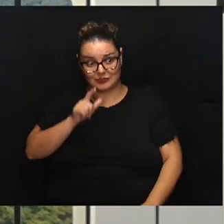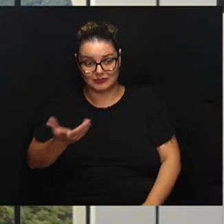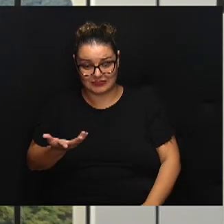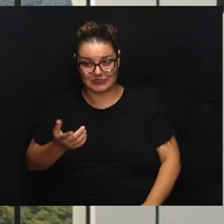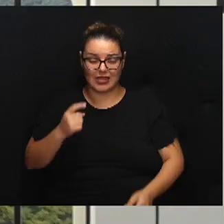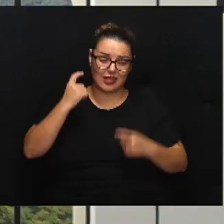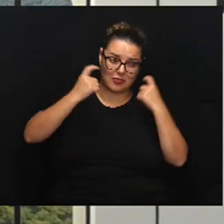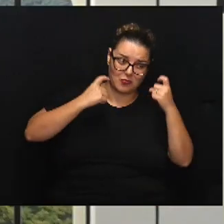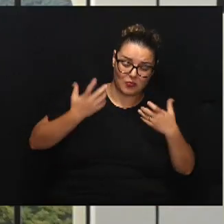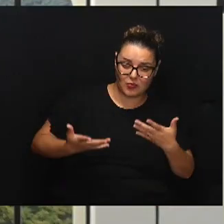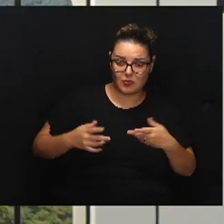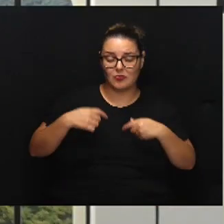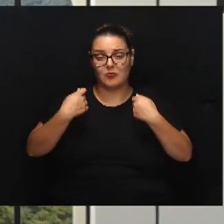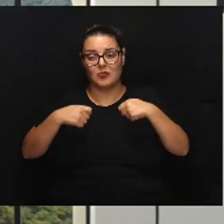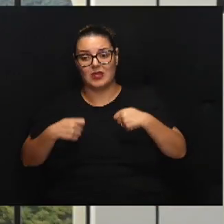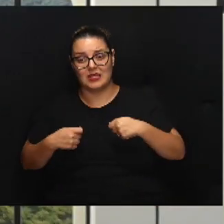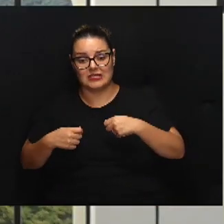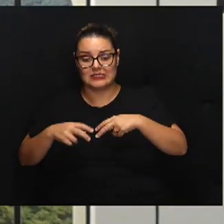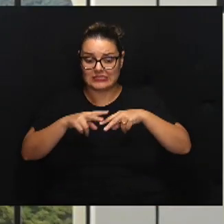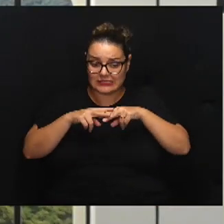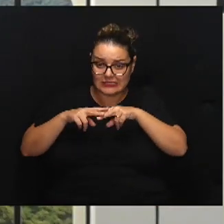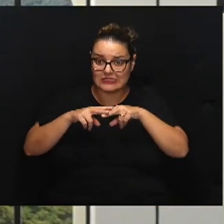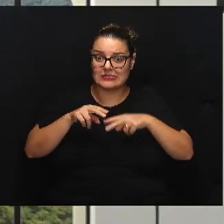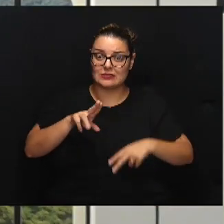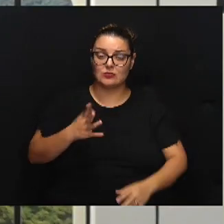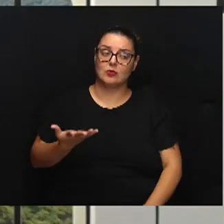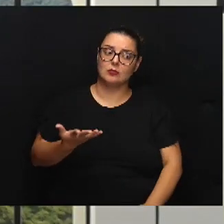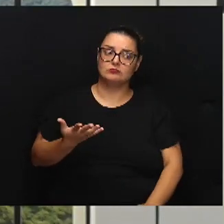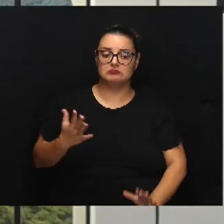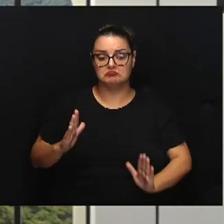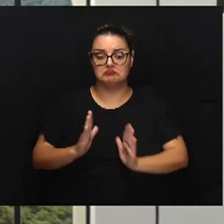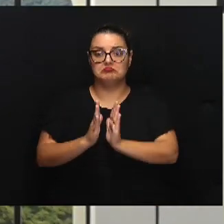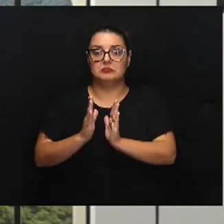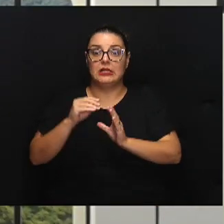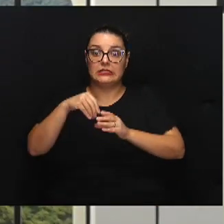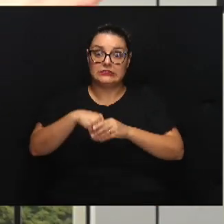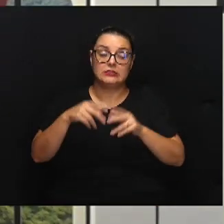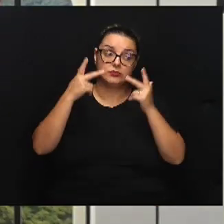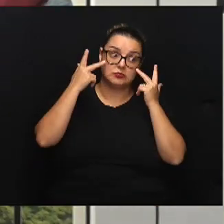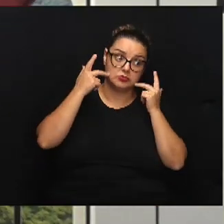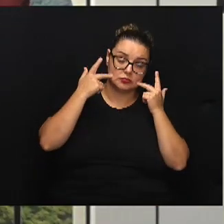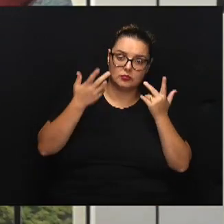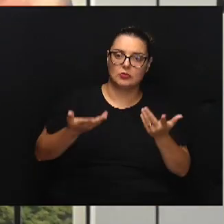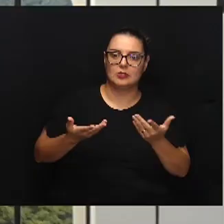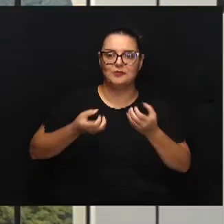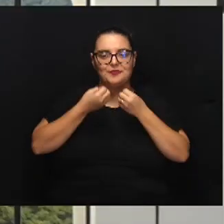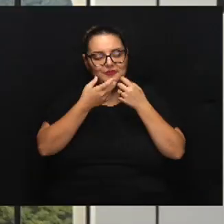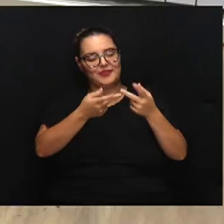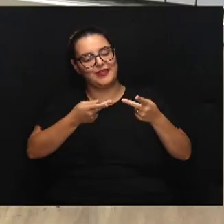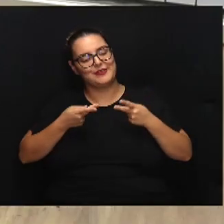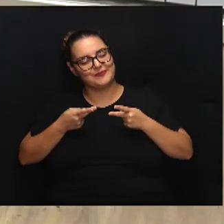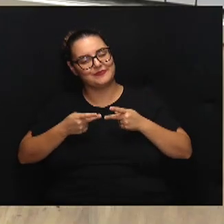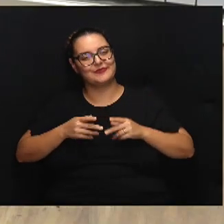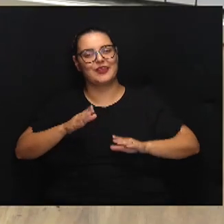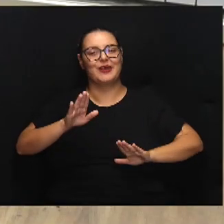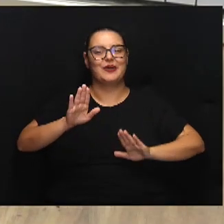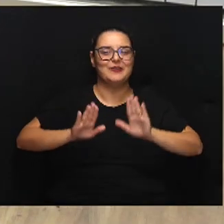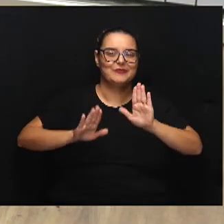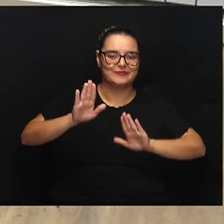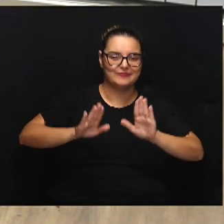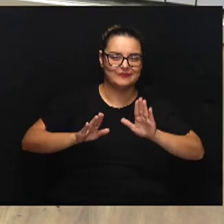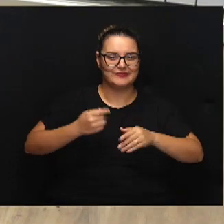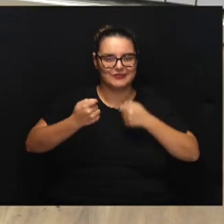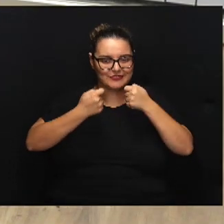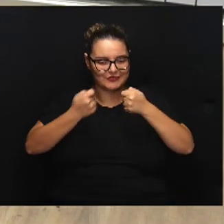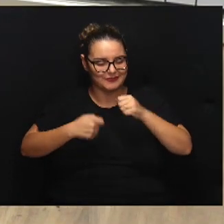preocupa, que precisa ser revista ou é encarado dentro de uma normalidade? Seja bem-vinda ao programa Questão de Ordem